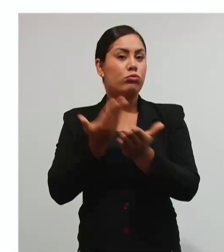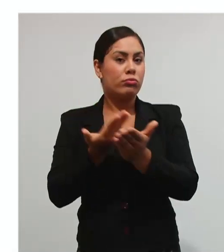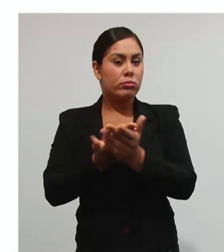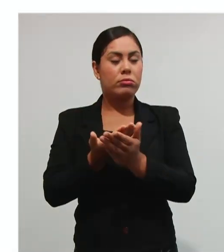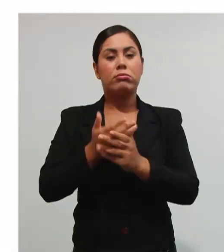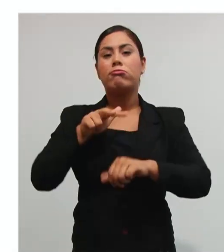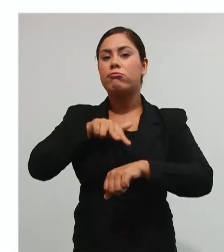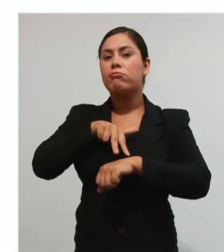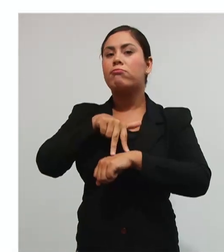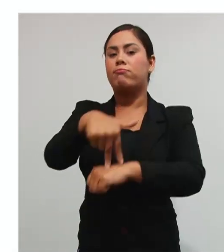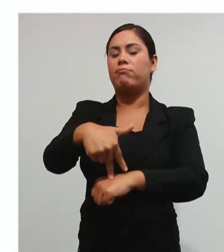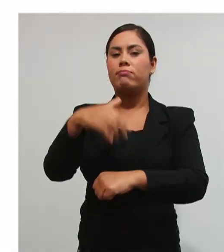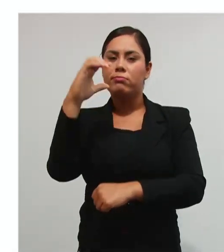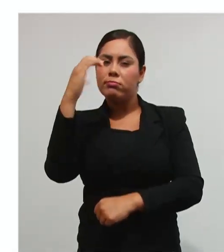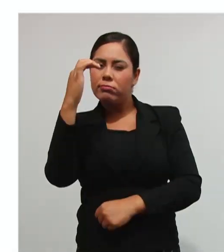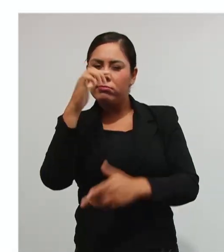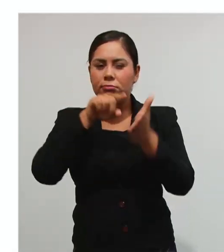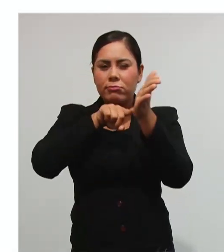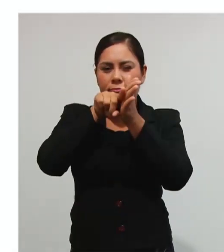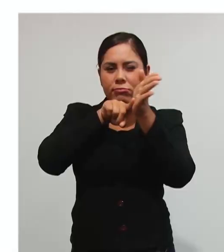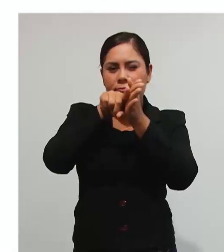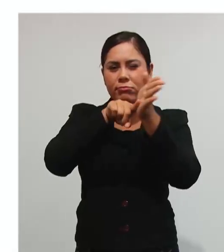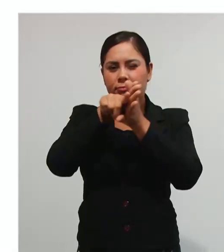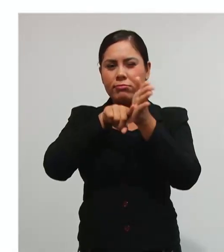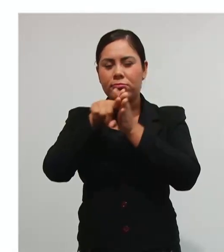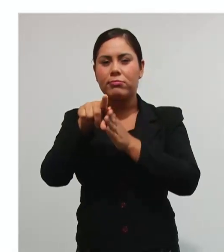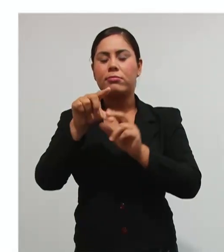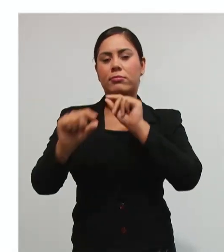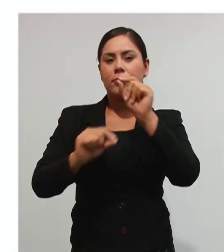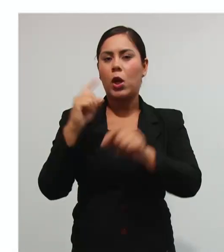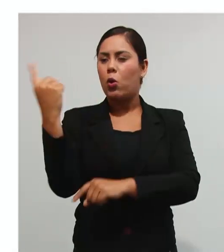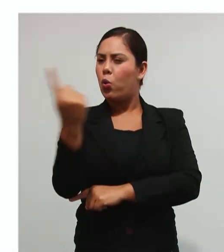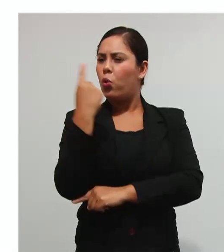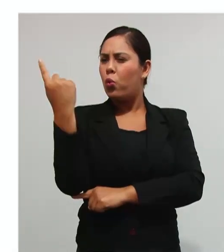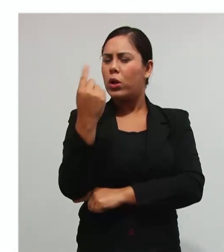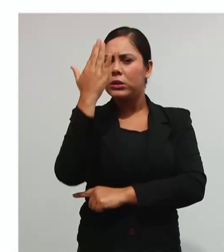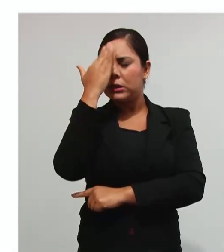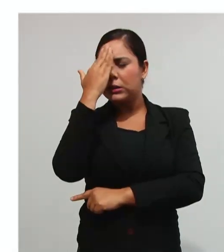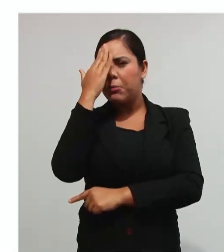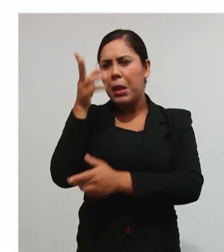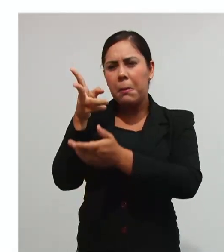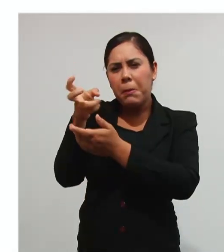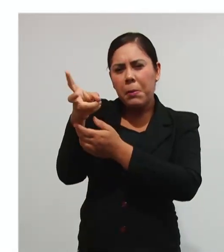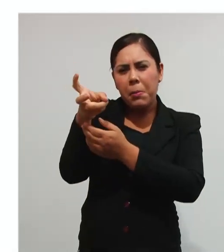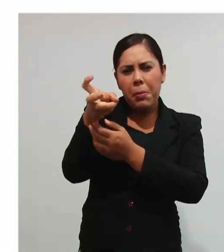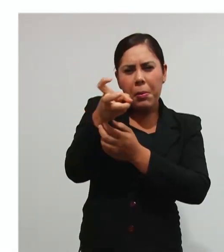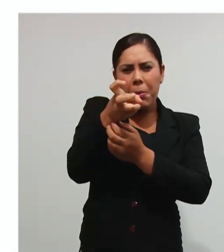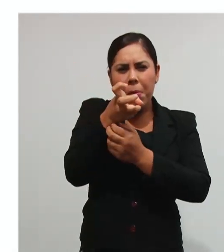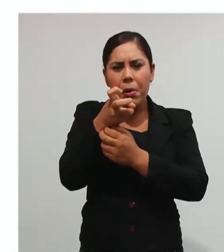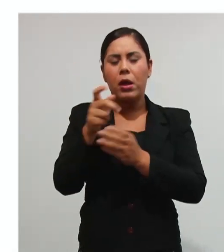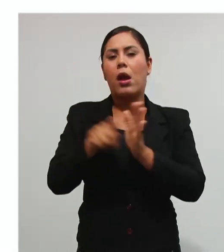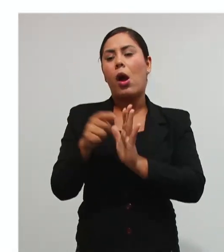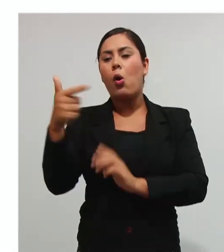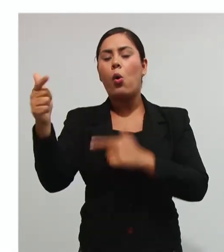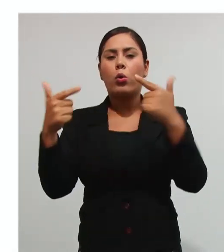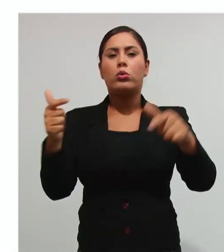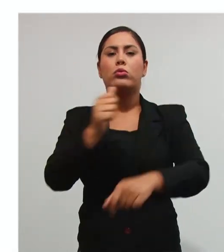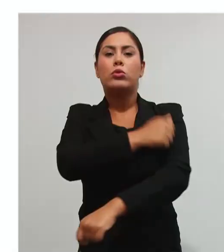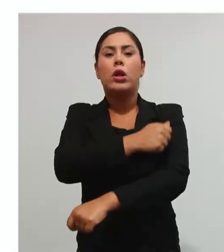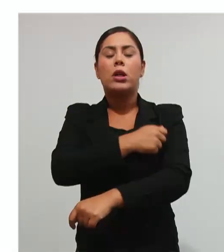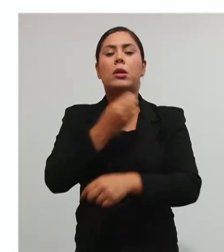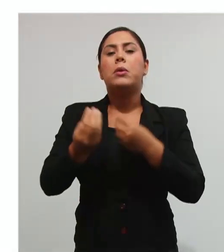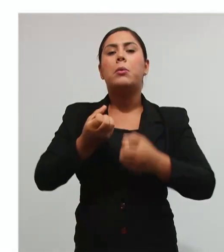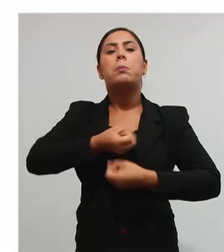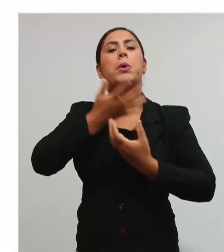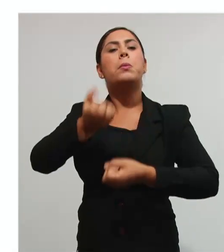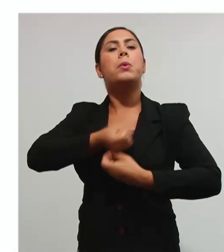o papel de cientista, que estão estudando o vulcão ativo, enquanto os outros estudantes devem relatar o que se